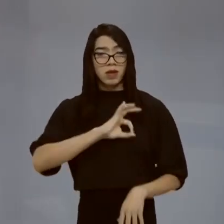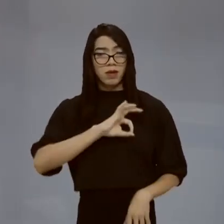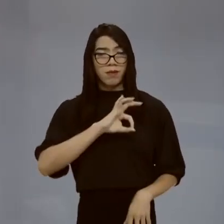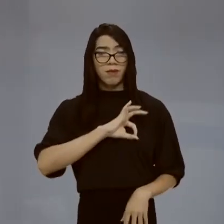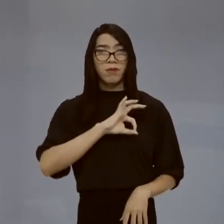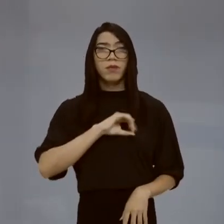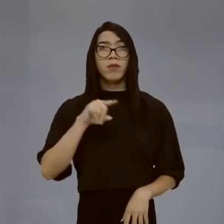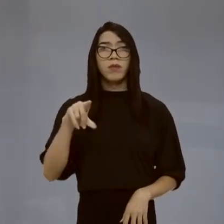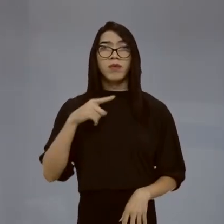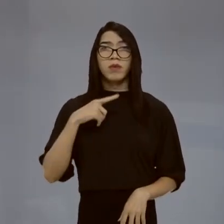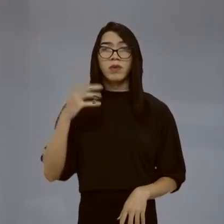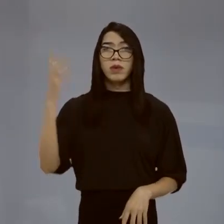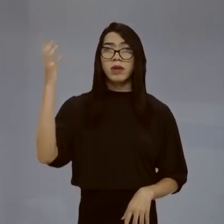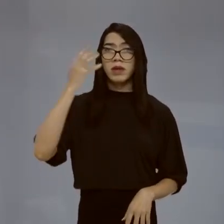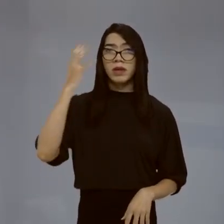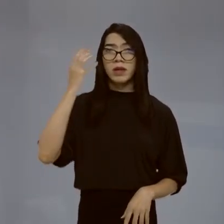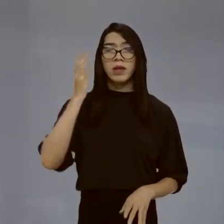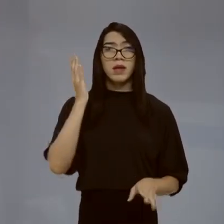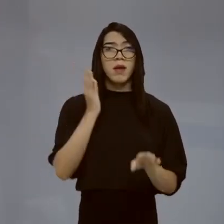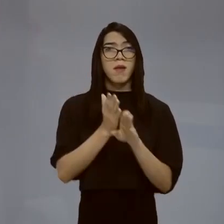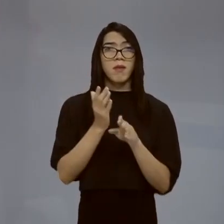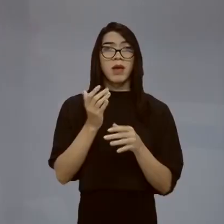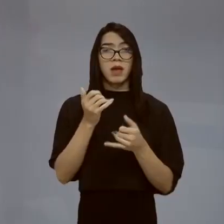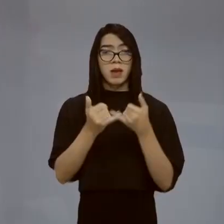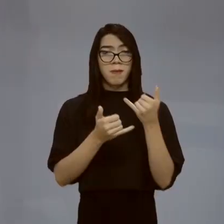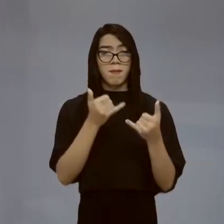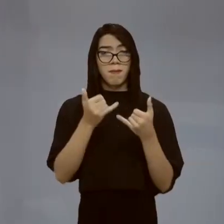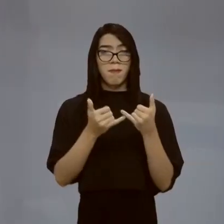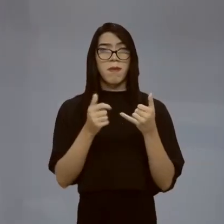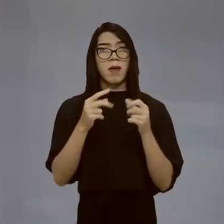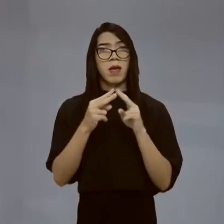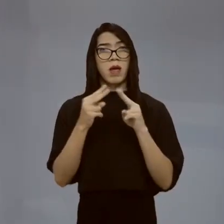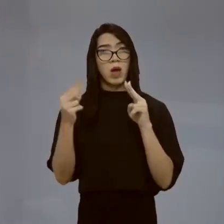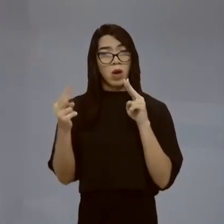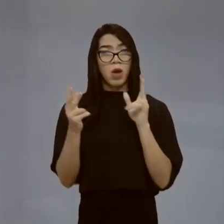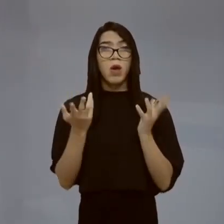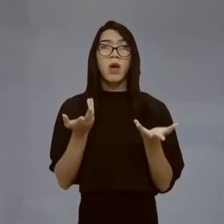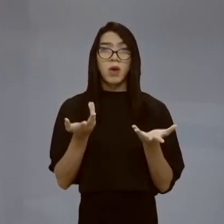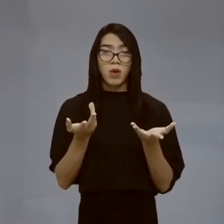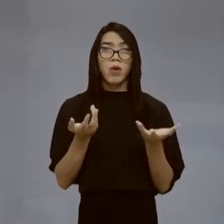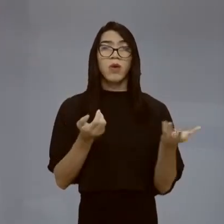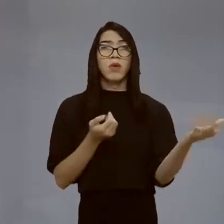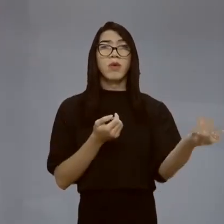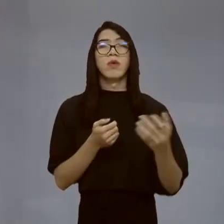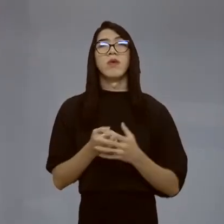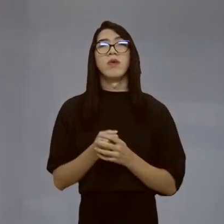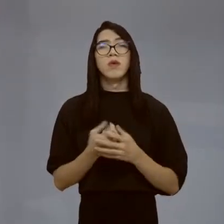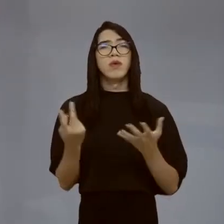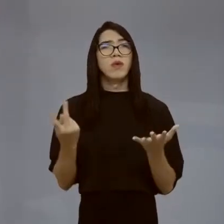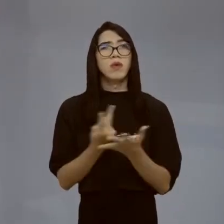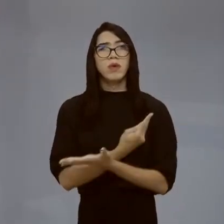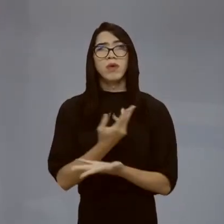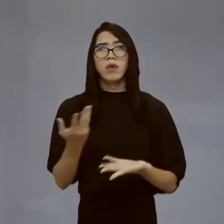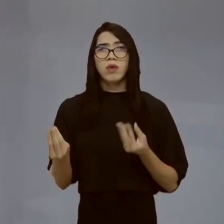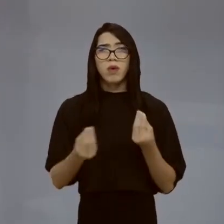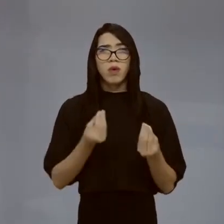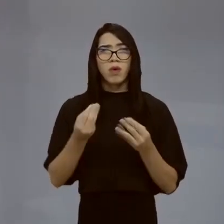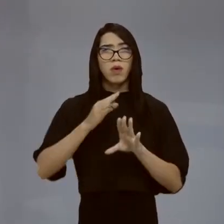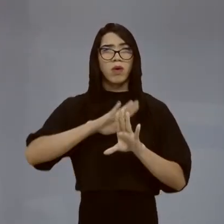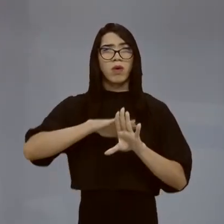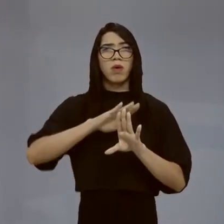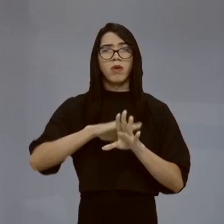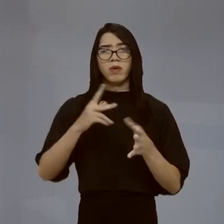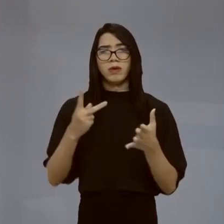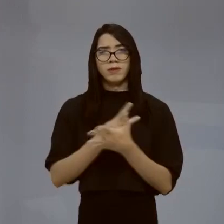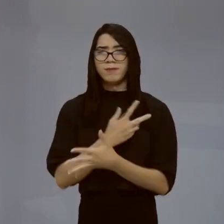influência de um jogo online. E aí fica aquele questionamento, né? O que está por trás de uma história tão chocante